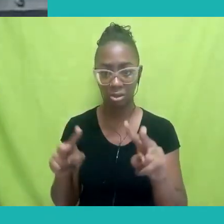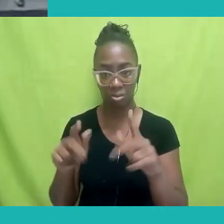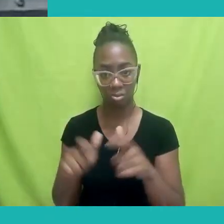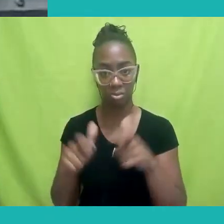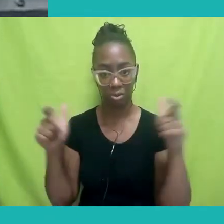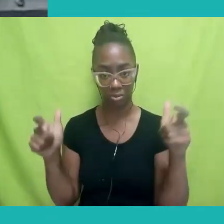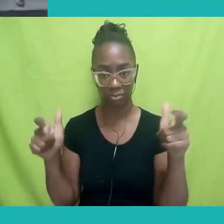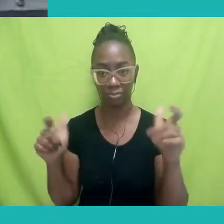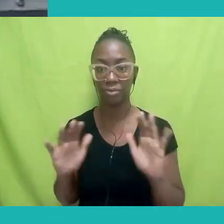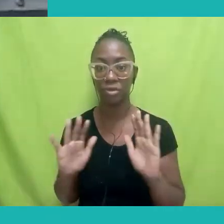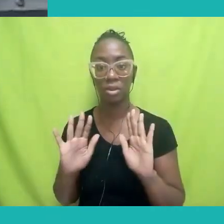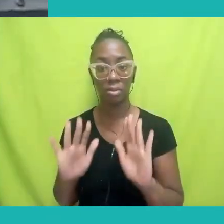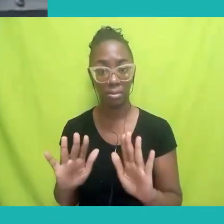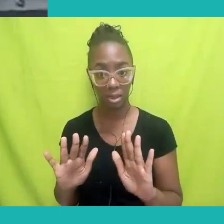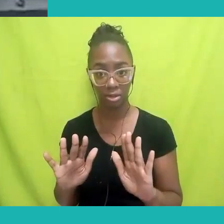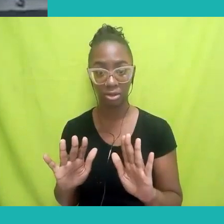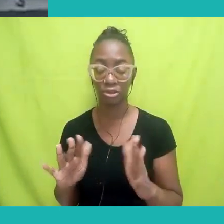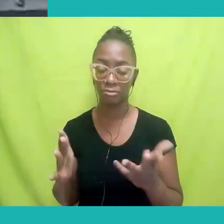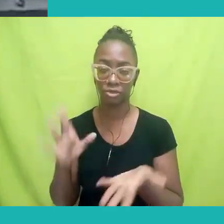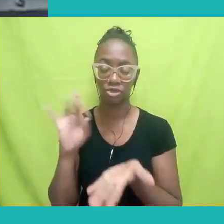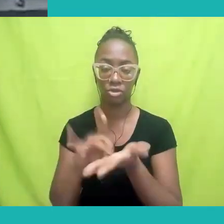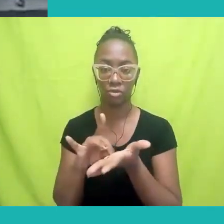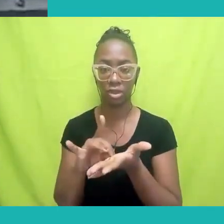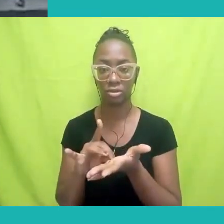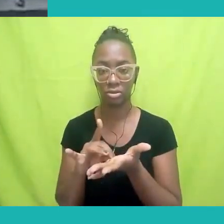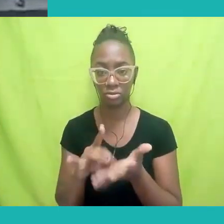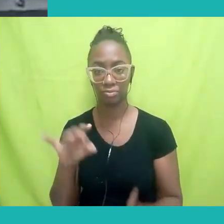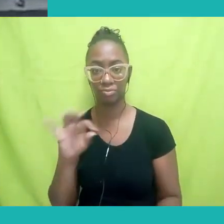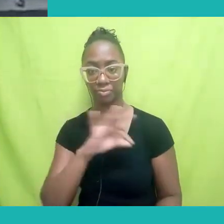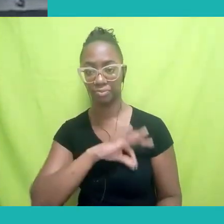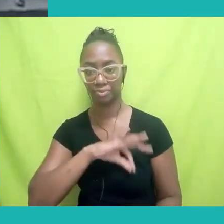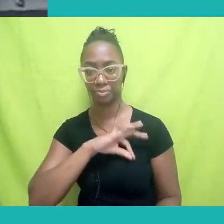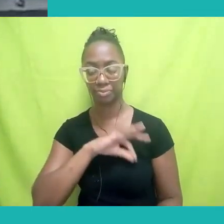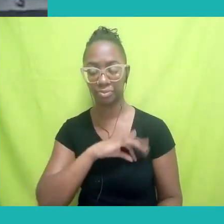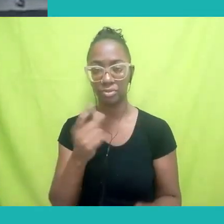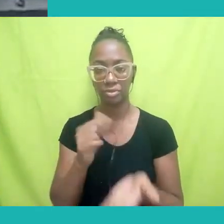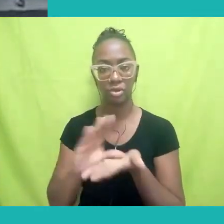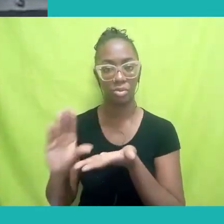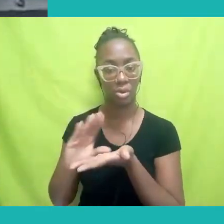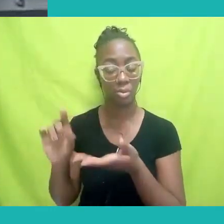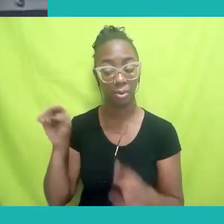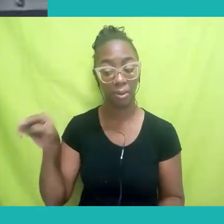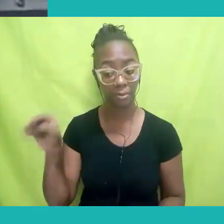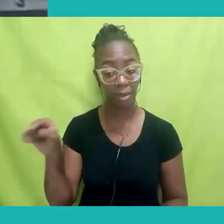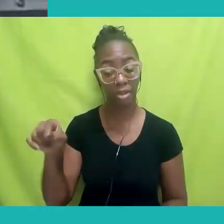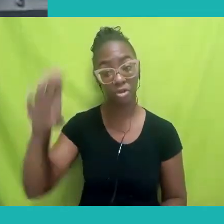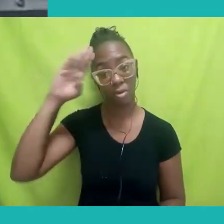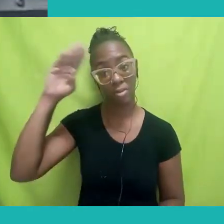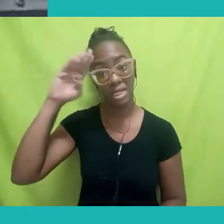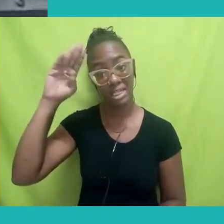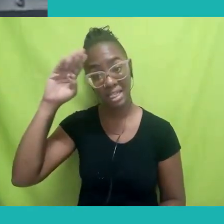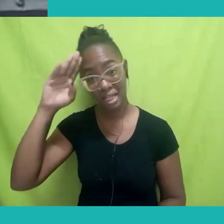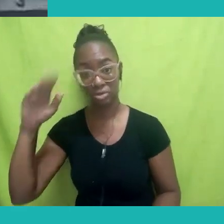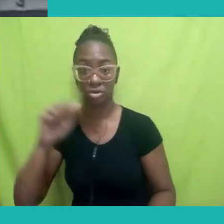de fato, né, a remuneração dos militares na inatividade, ela é